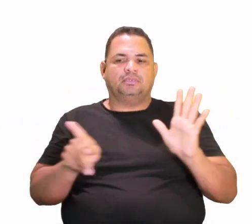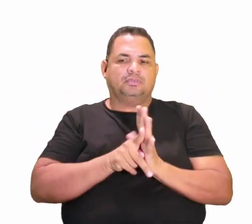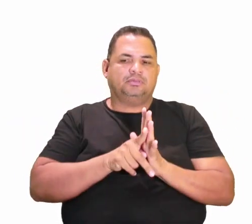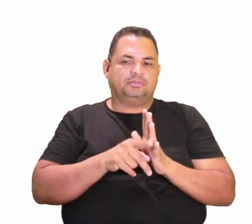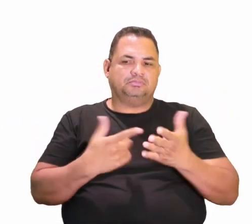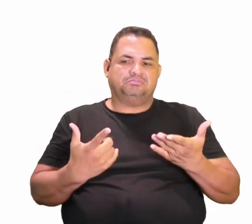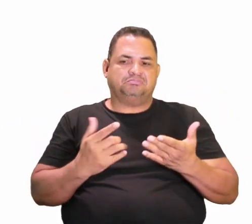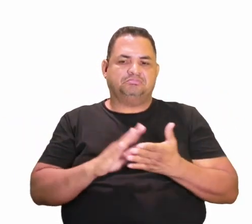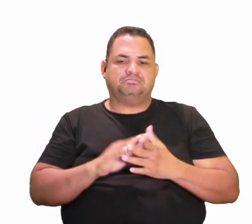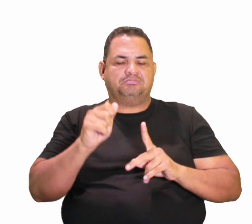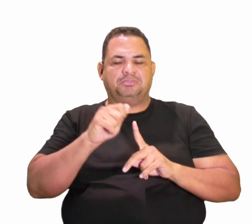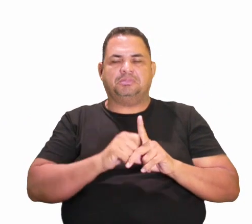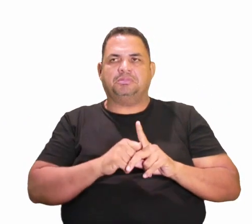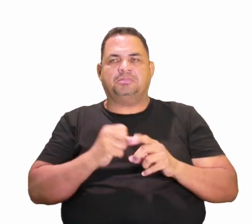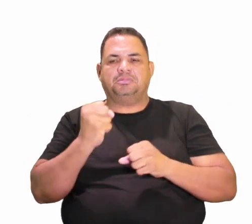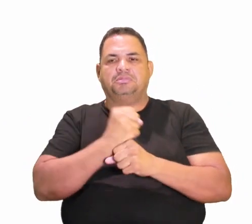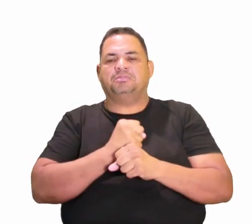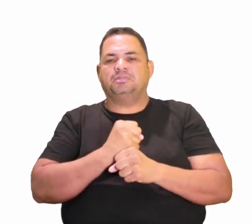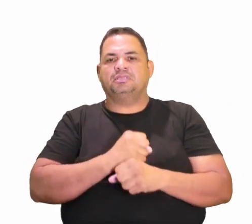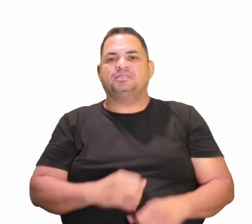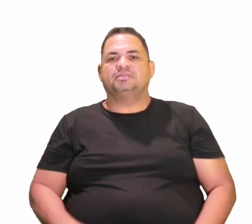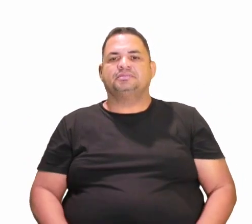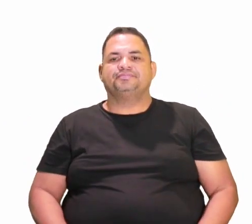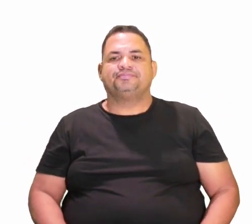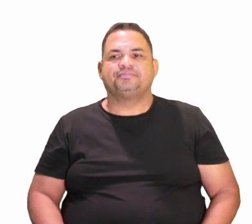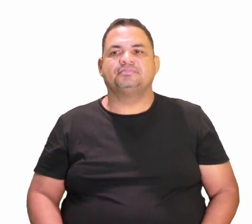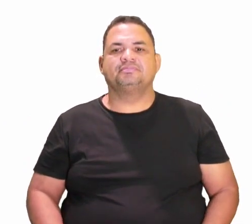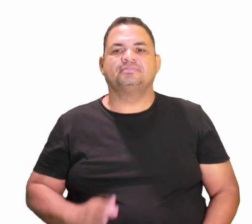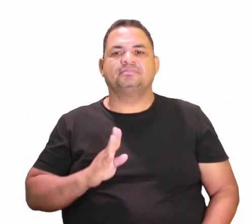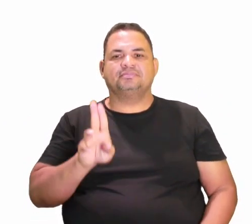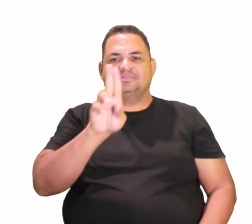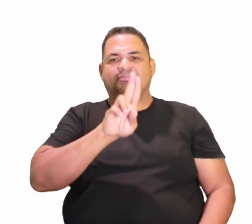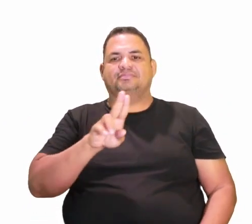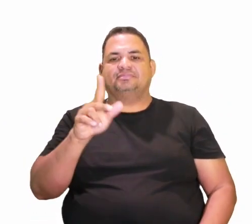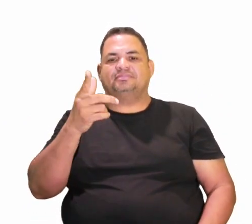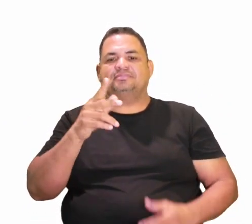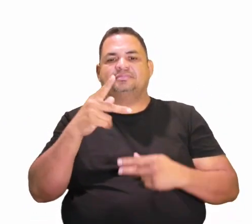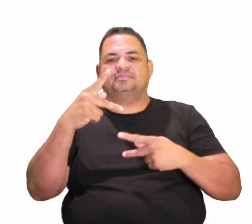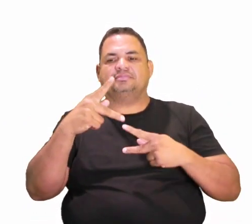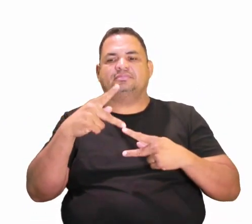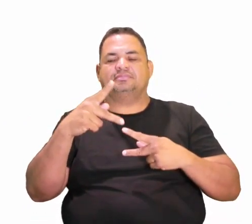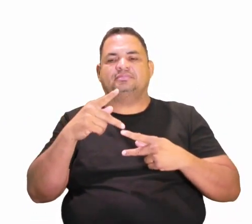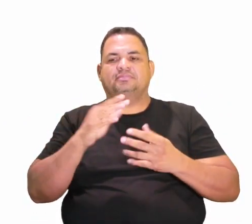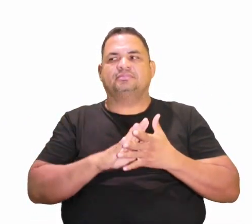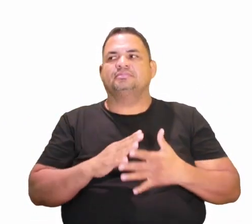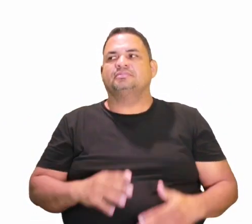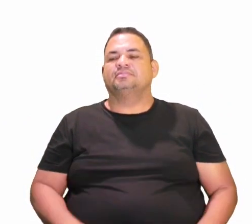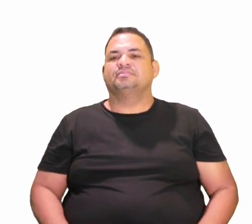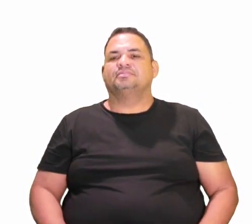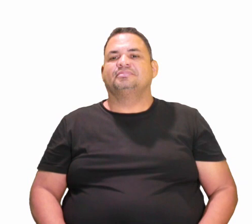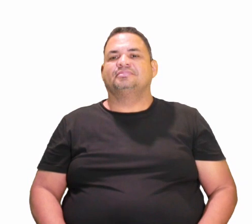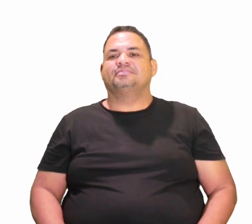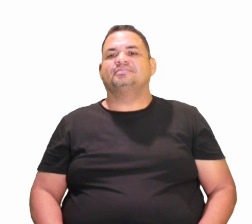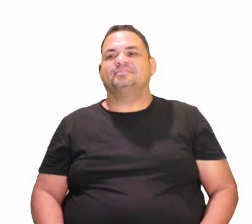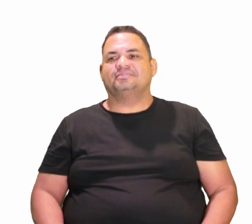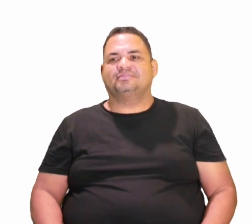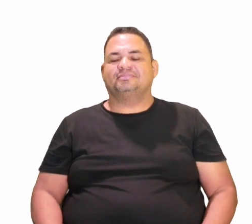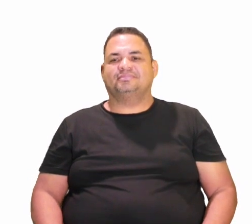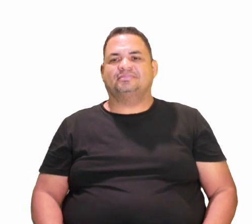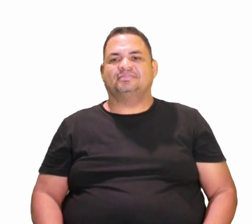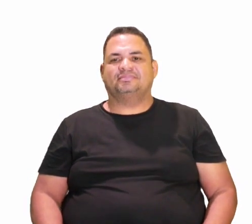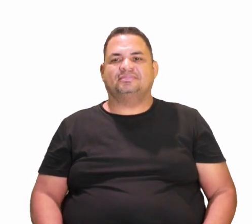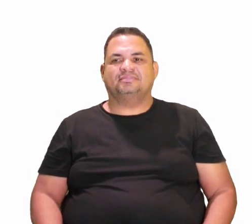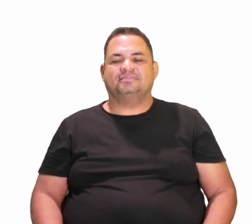colocando o dia, o mês e o ano, certo? Aí você já vai usar outra preposição. Aqui você só está trabalhando com anos,